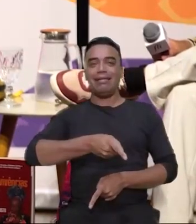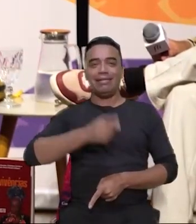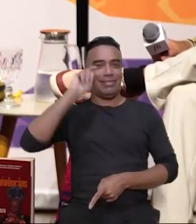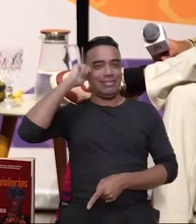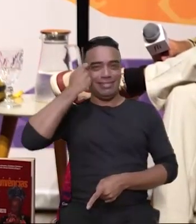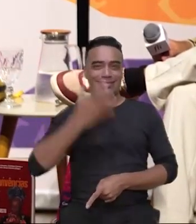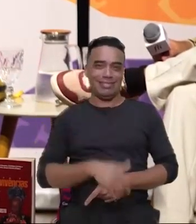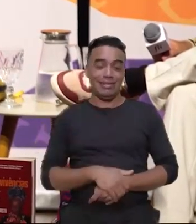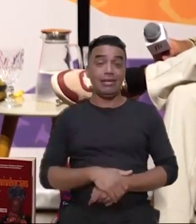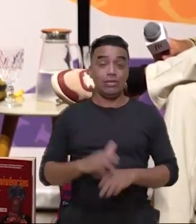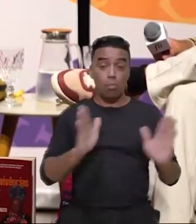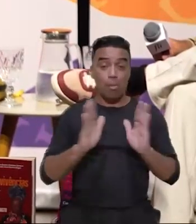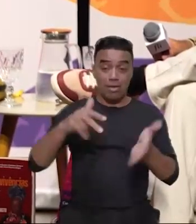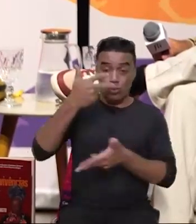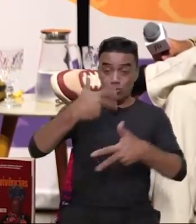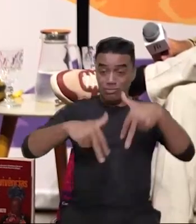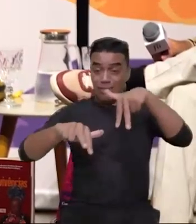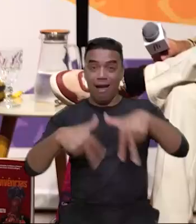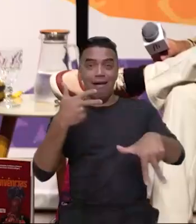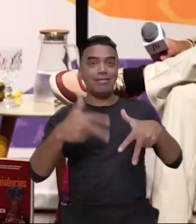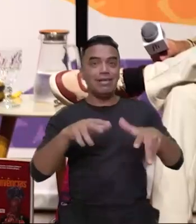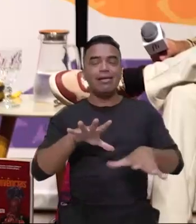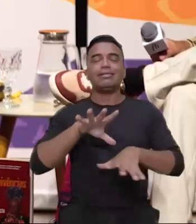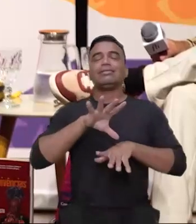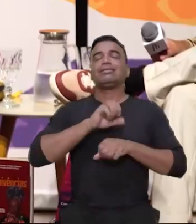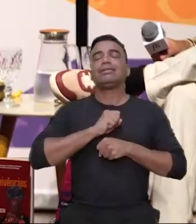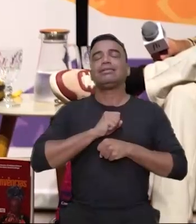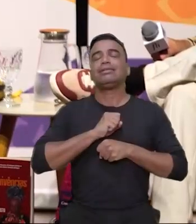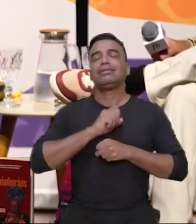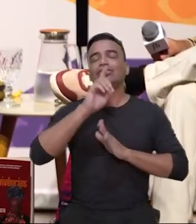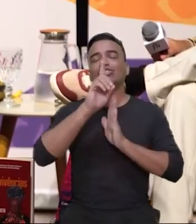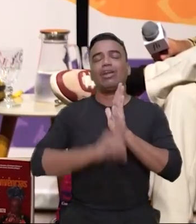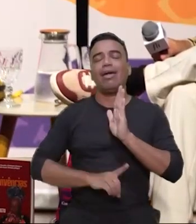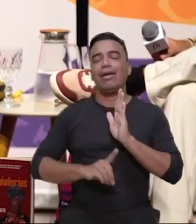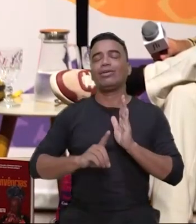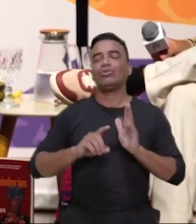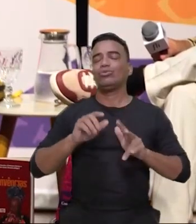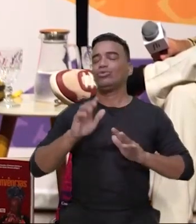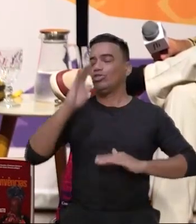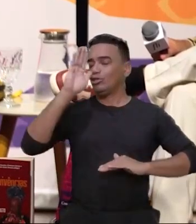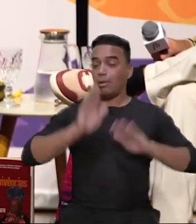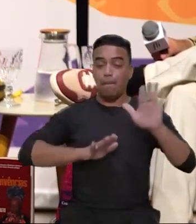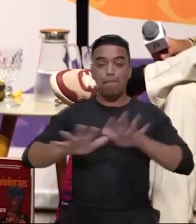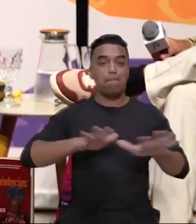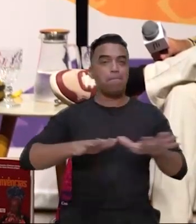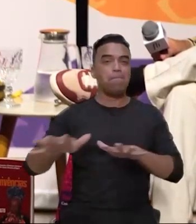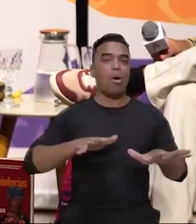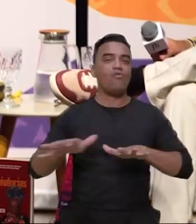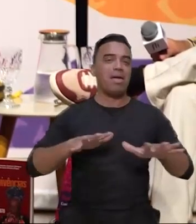momento da dança, era o momento que ele readquiria o seu próprio corpo. Era o momento que